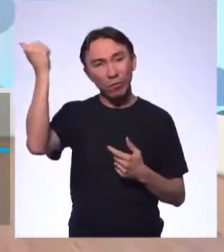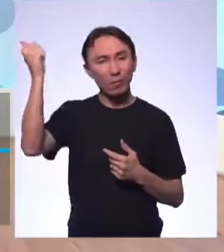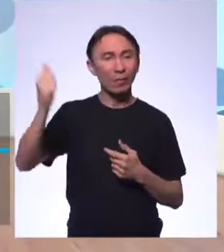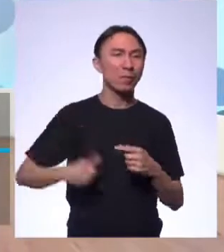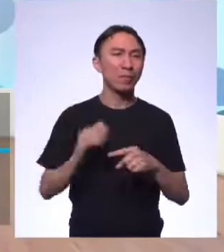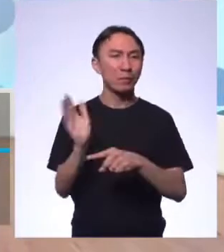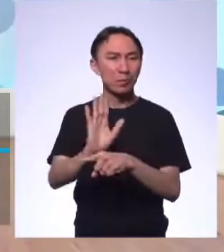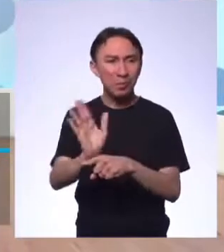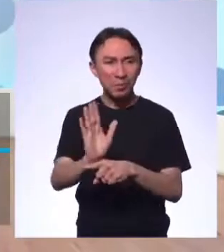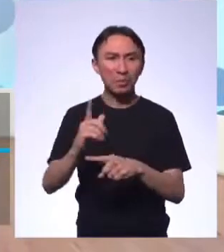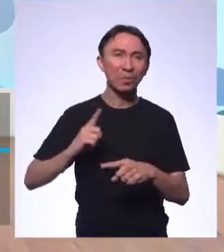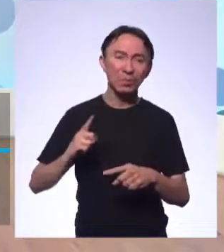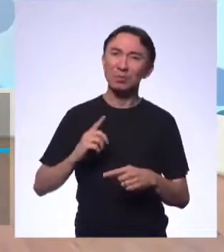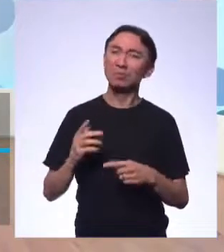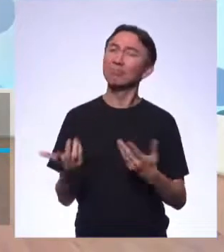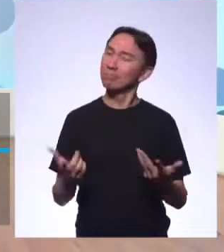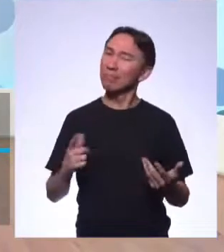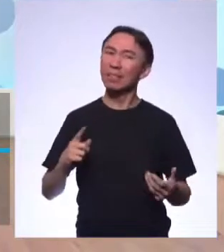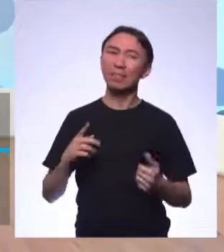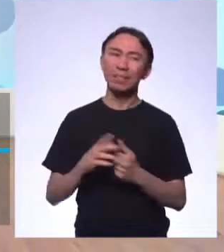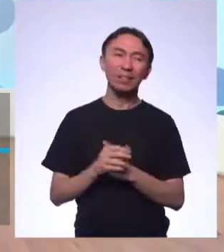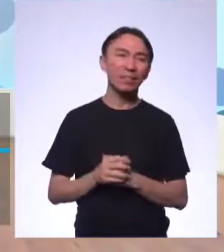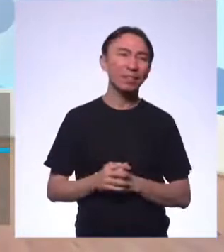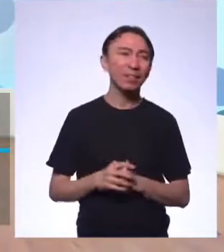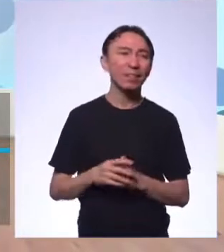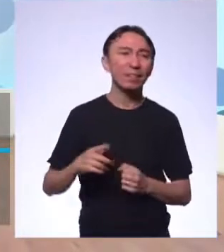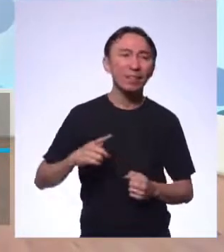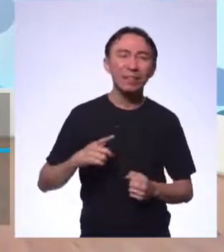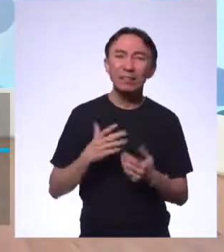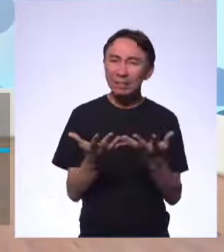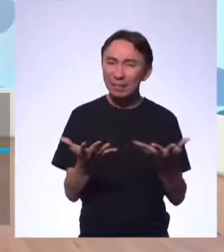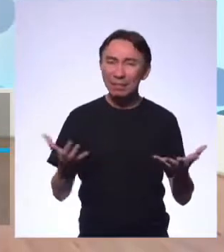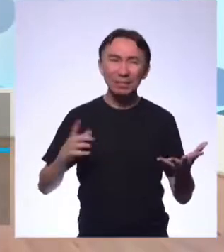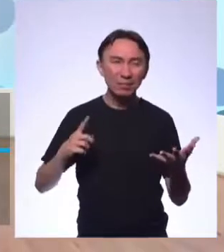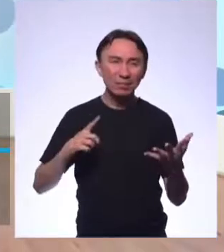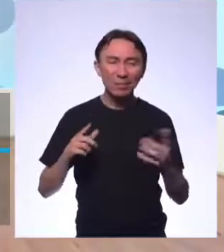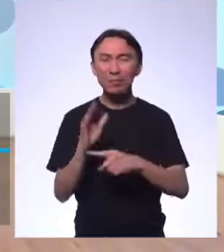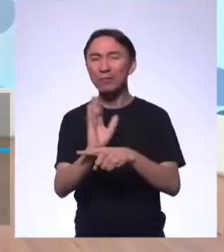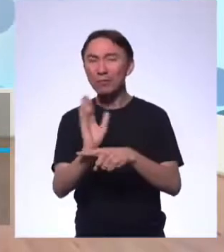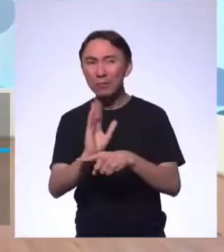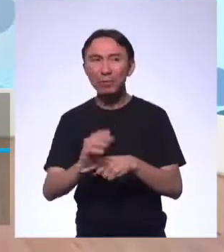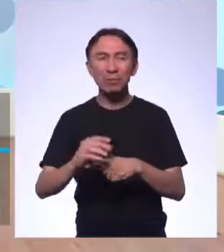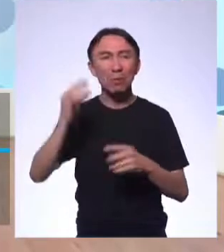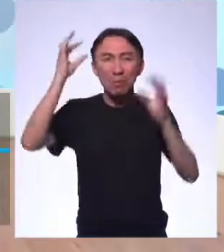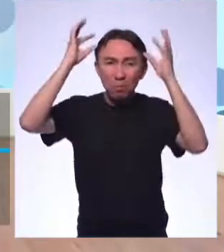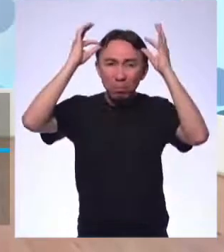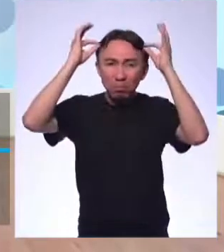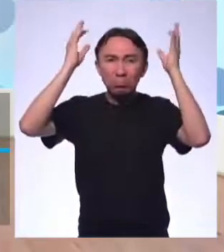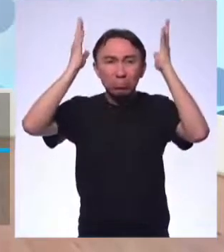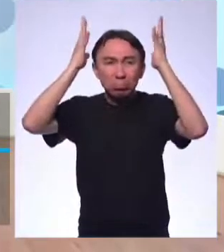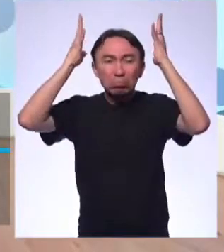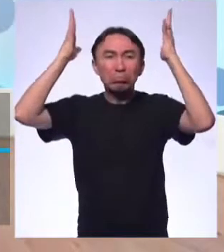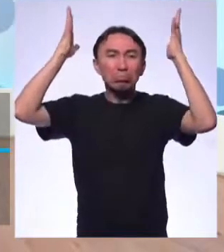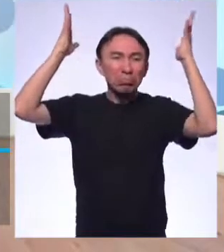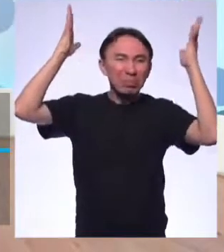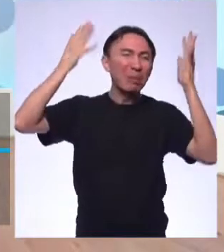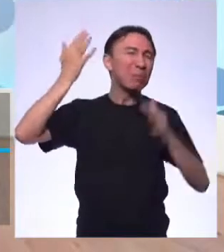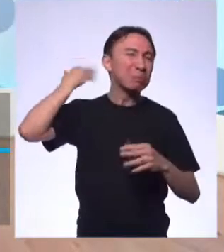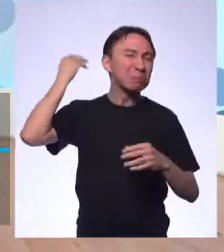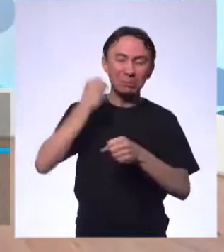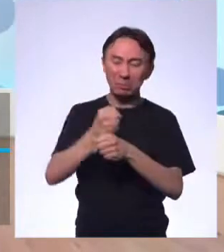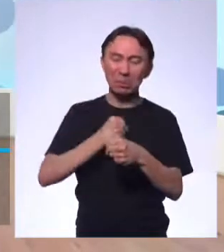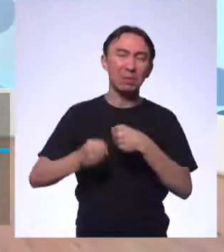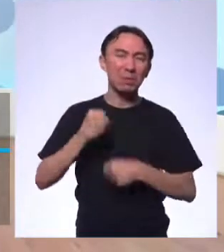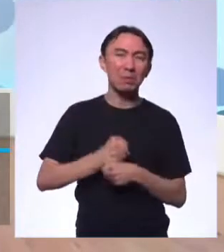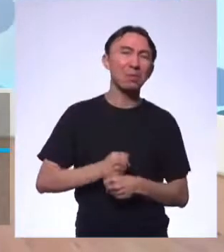John Travolta? Não, esse filme é aquele dos cabelos. Não assisti, professora. Hairspray, era um filme, foi muito comum na década de 80,